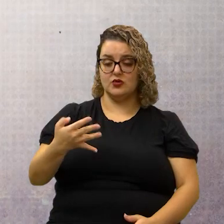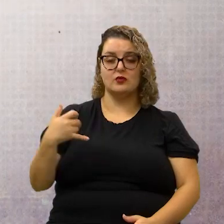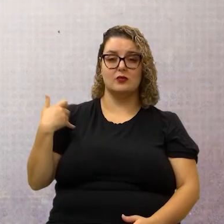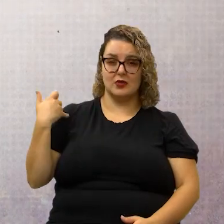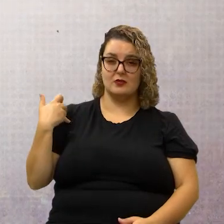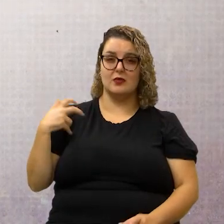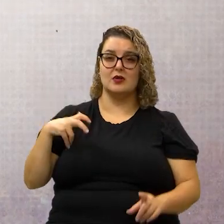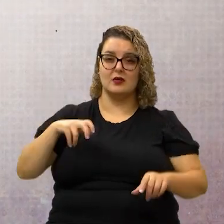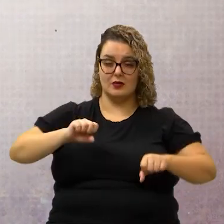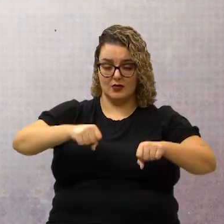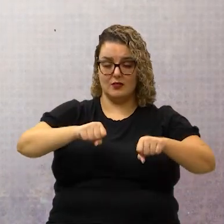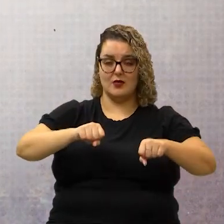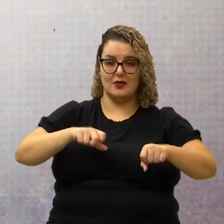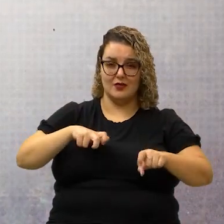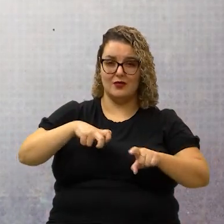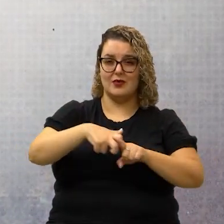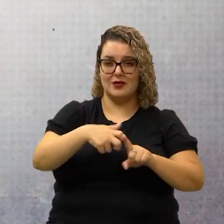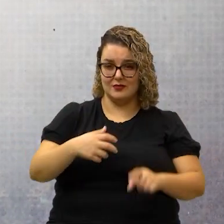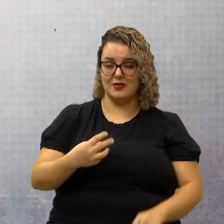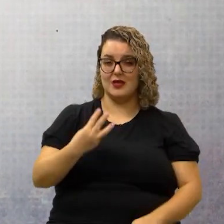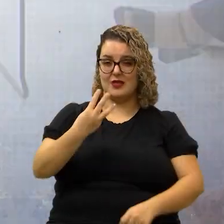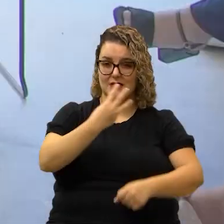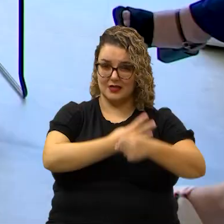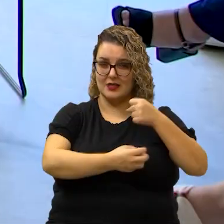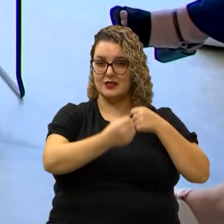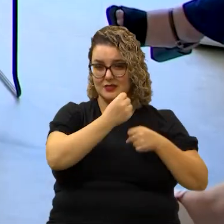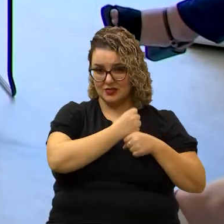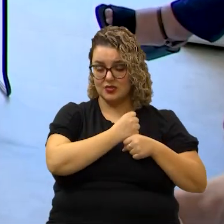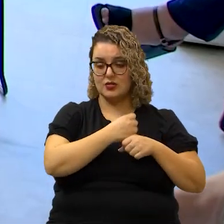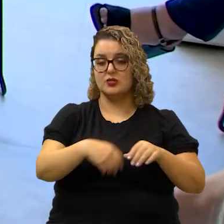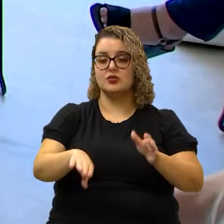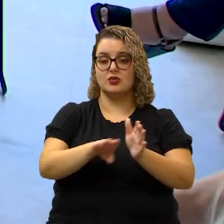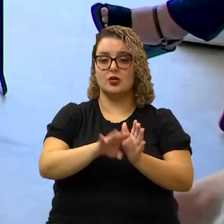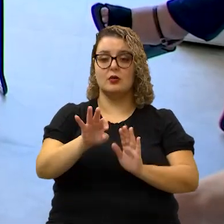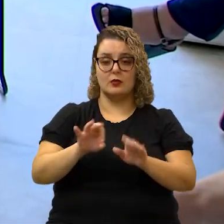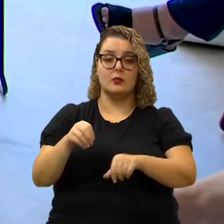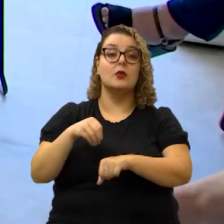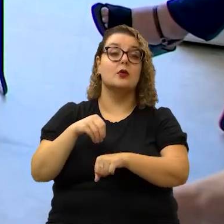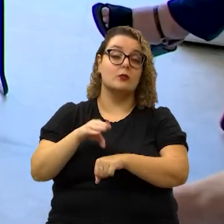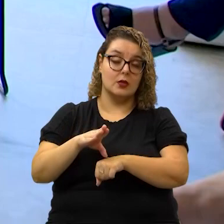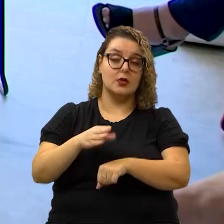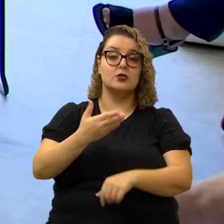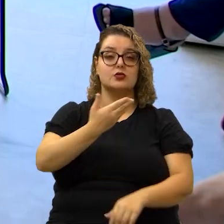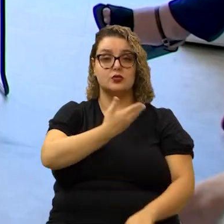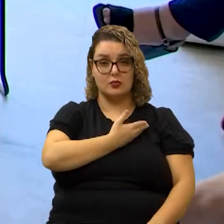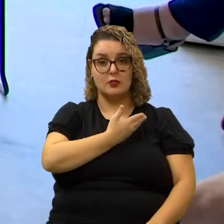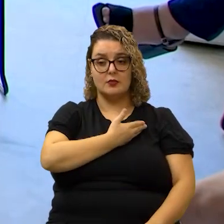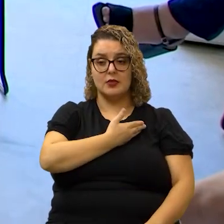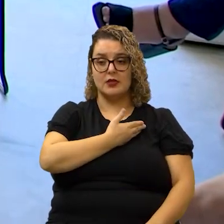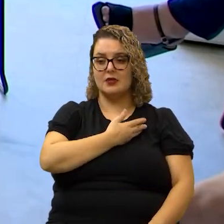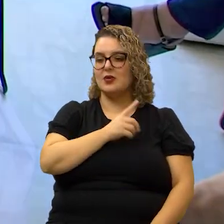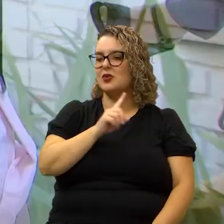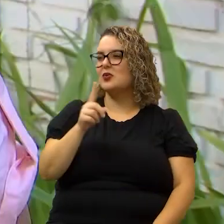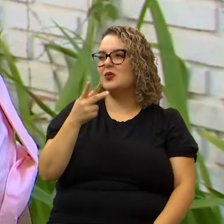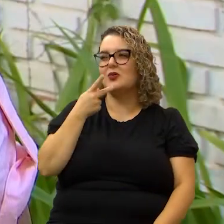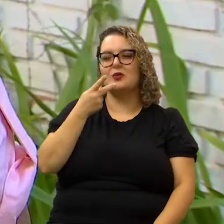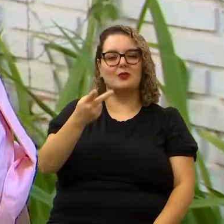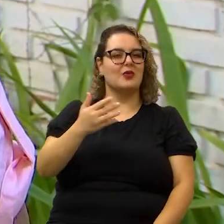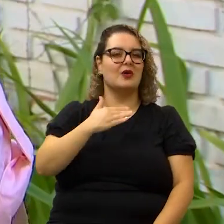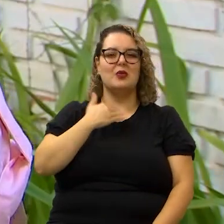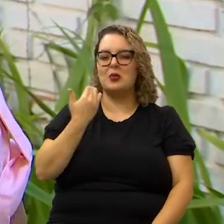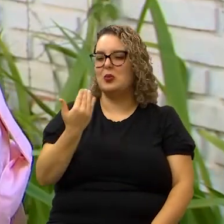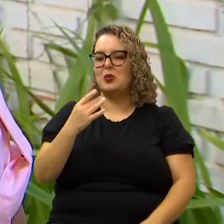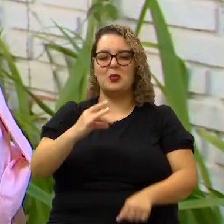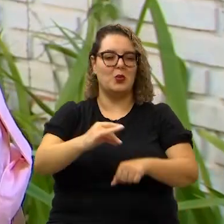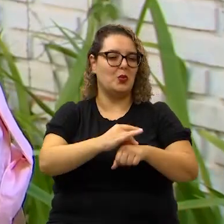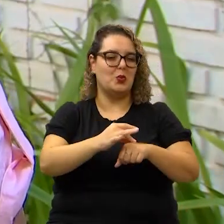um acidente de moto, há 3 anos. Ela chegou até o projeto por indicação de uma amiga. Não é para falar